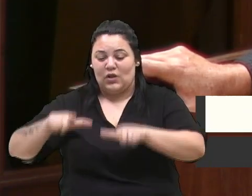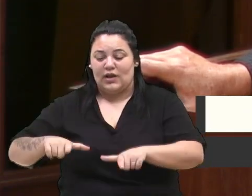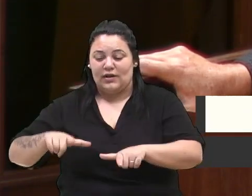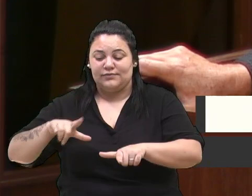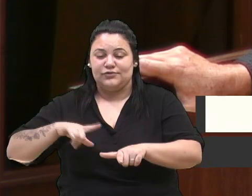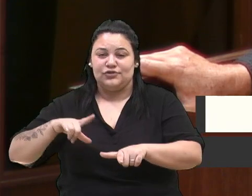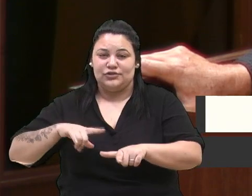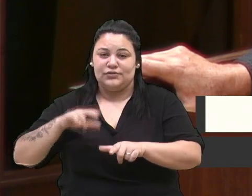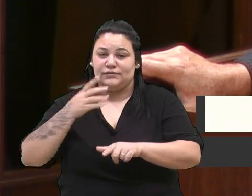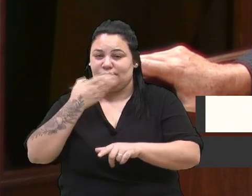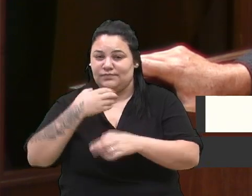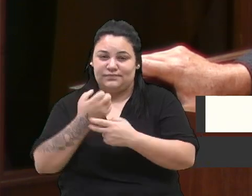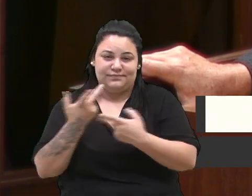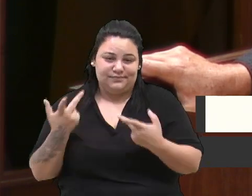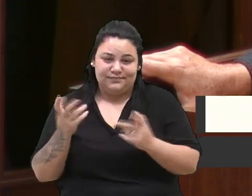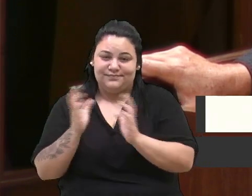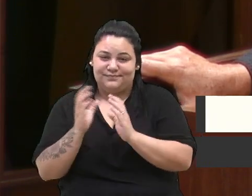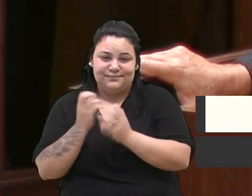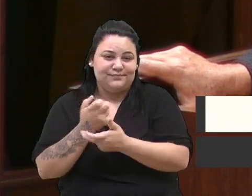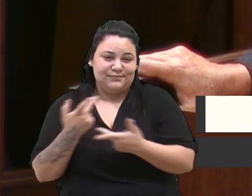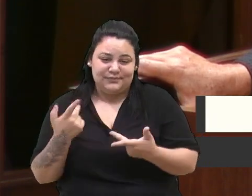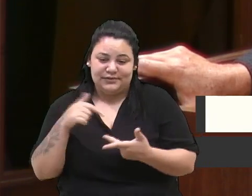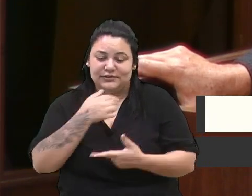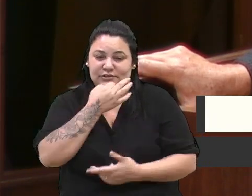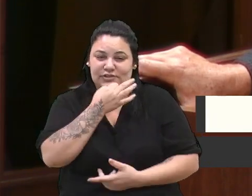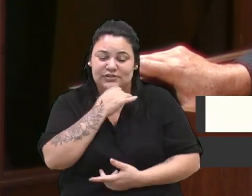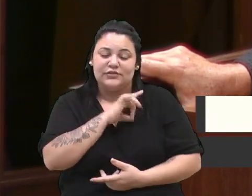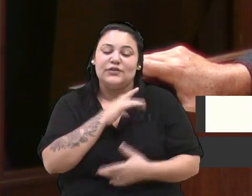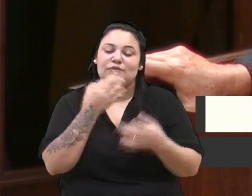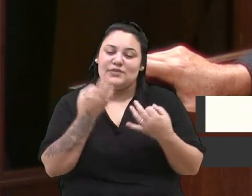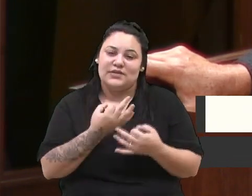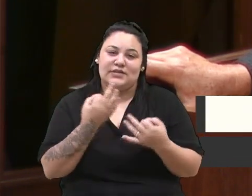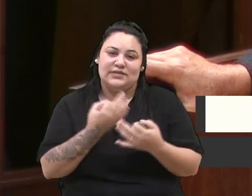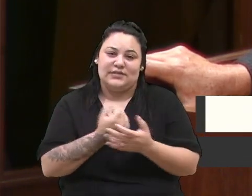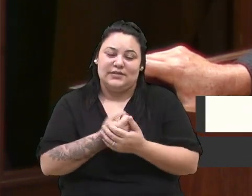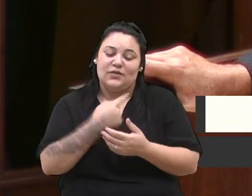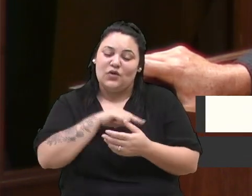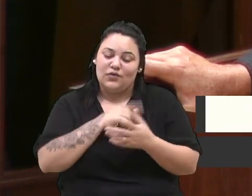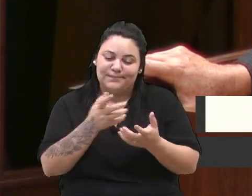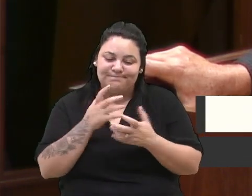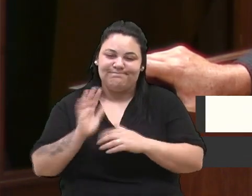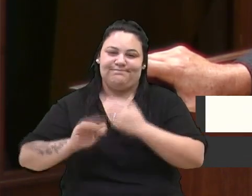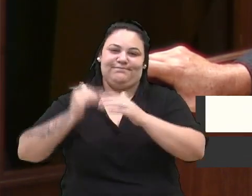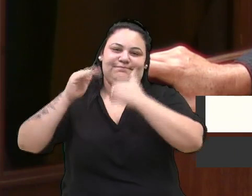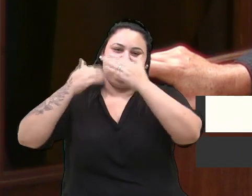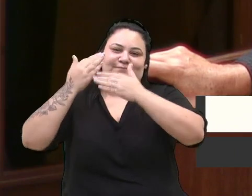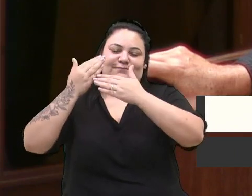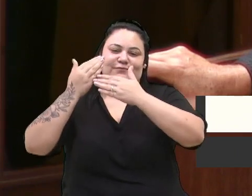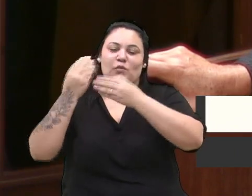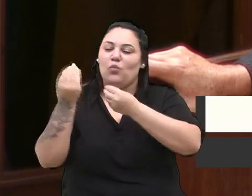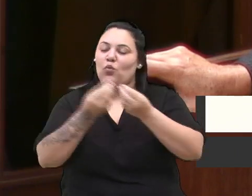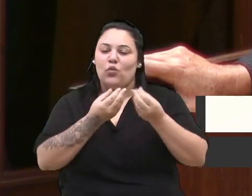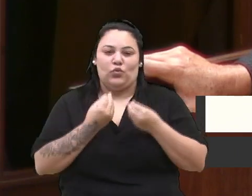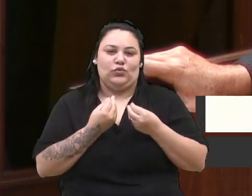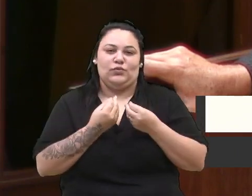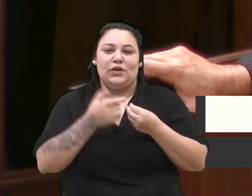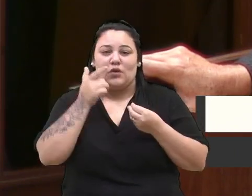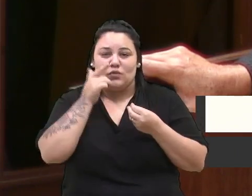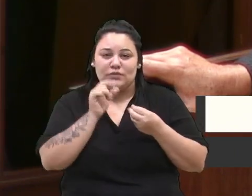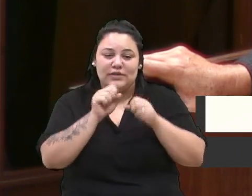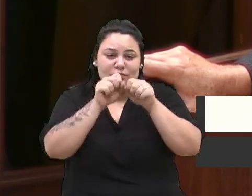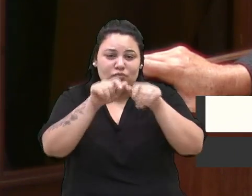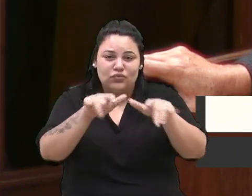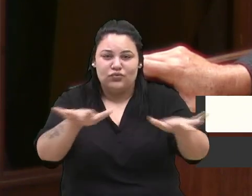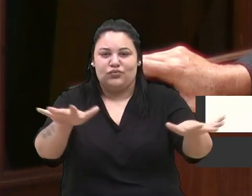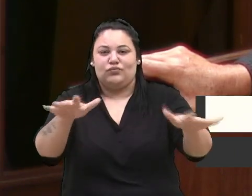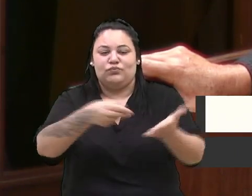aqui em Caxias do Sul e que, com certeza, nós queremos que ela cresça cada vez mais para abastecer toda a nossa região, enfim,